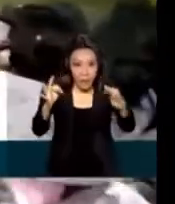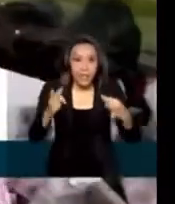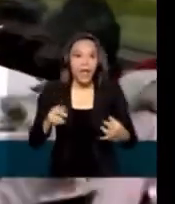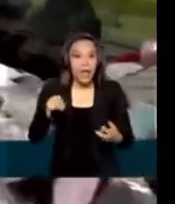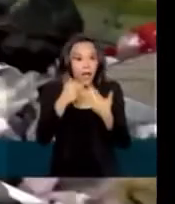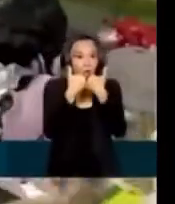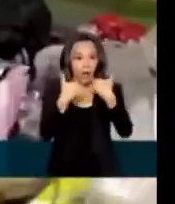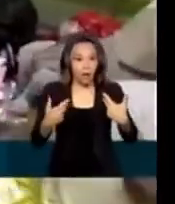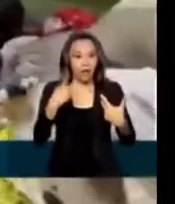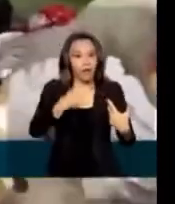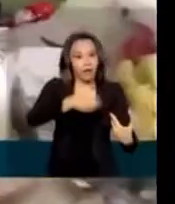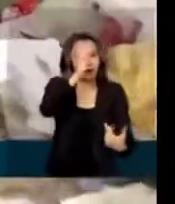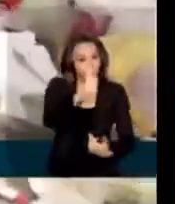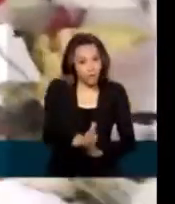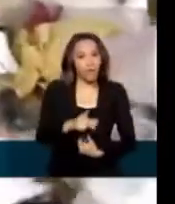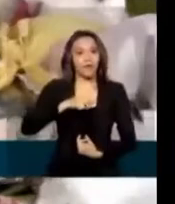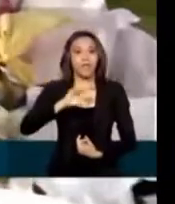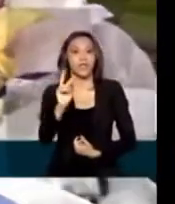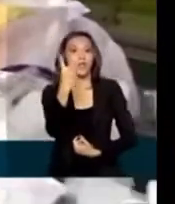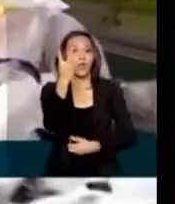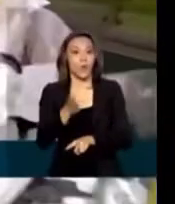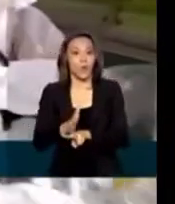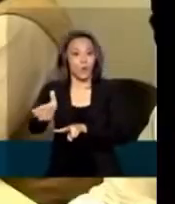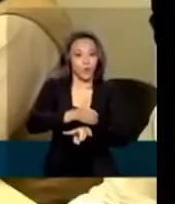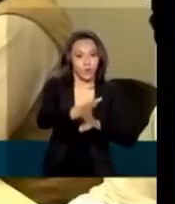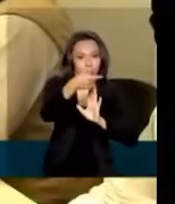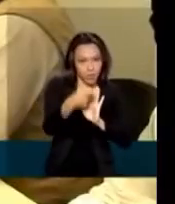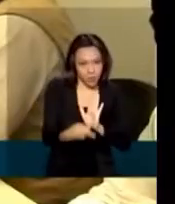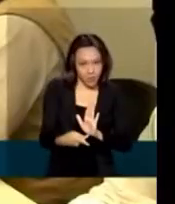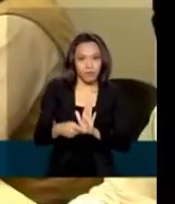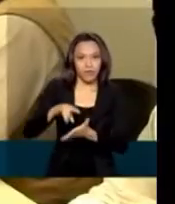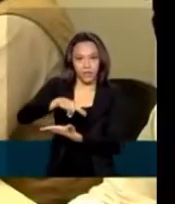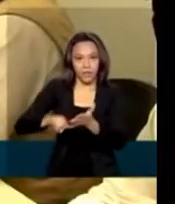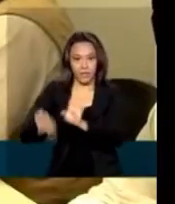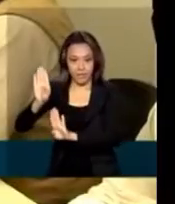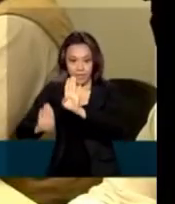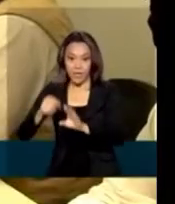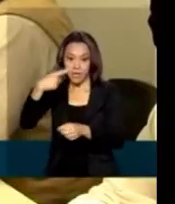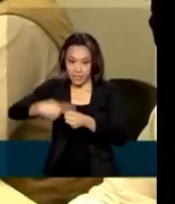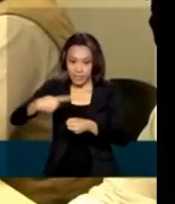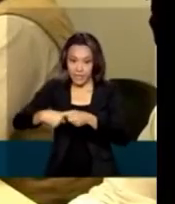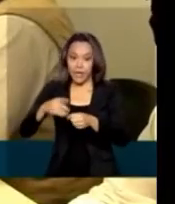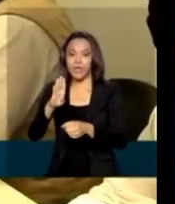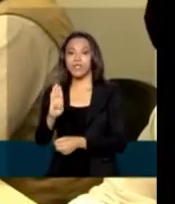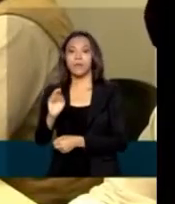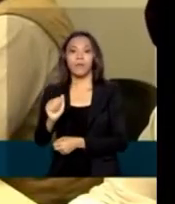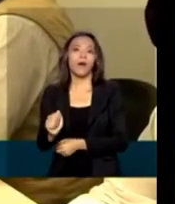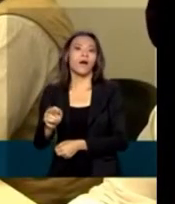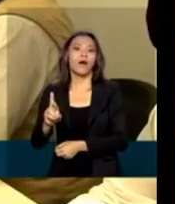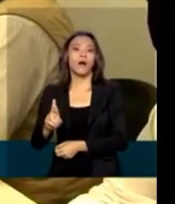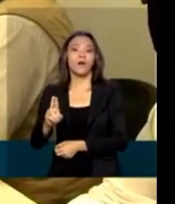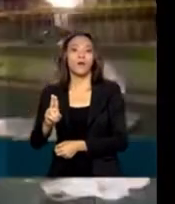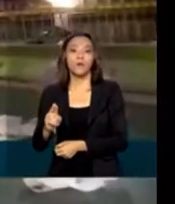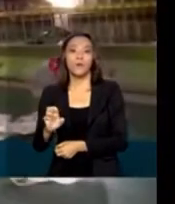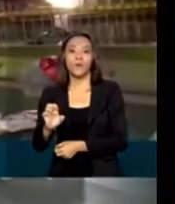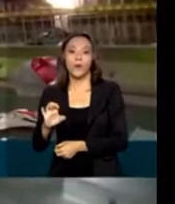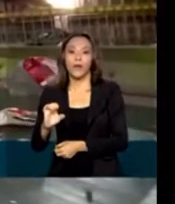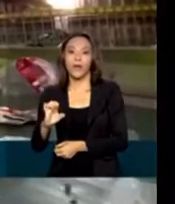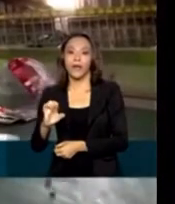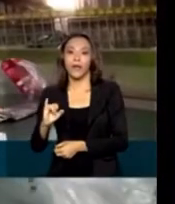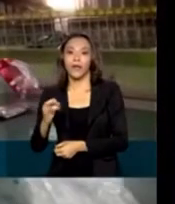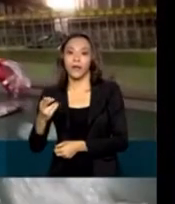inédita no Brasil mas já existem dois projetos em visitação um em Barueri visitado pelo Ministro do meio ambiente